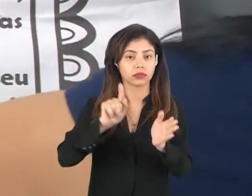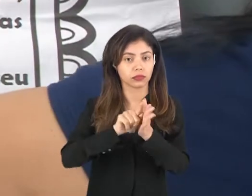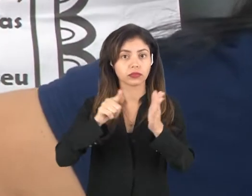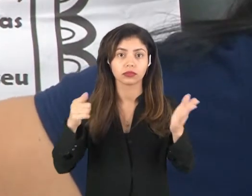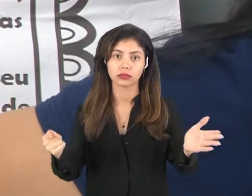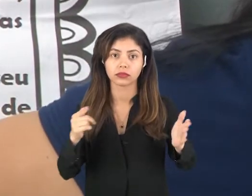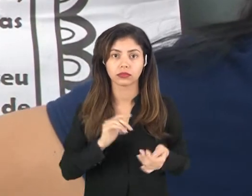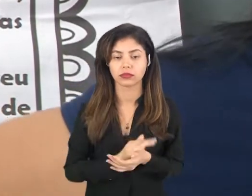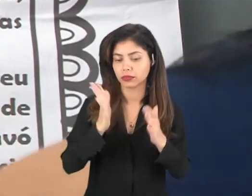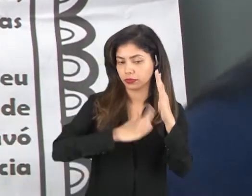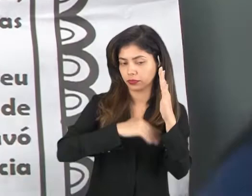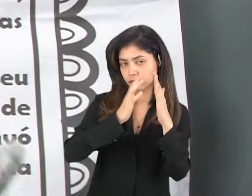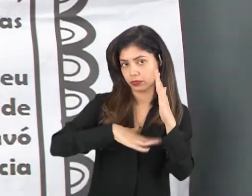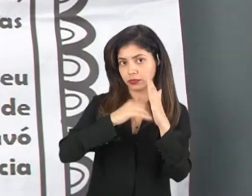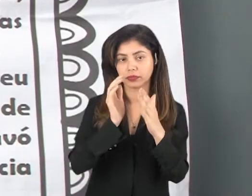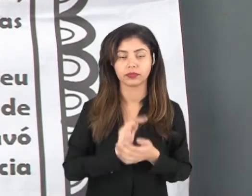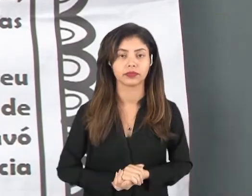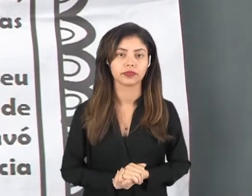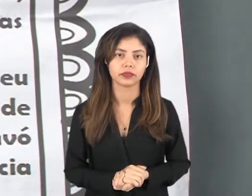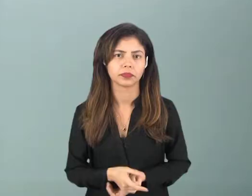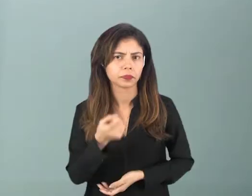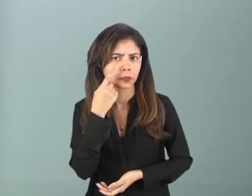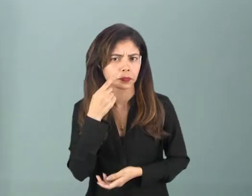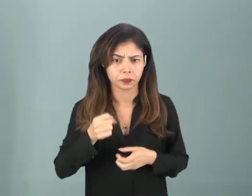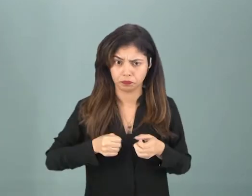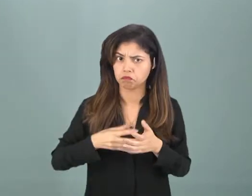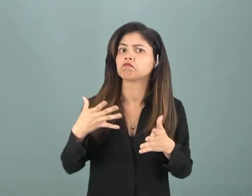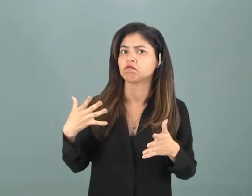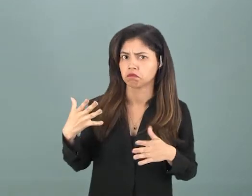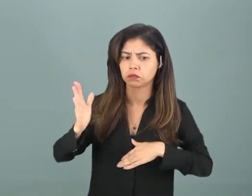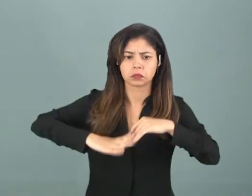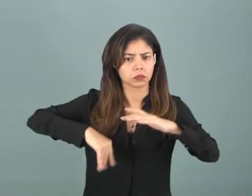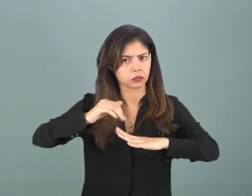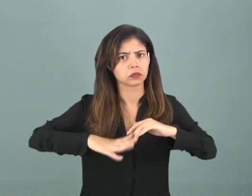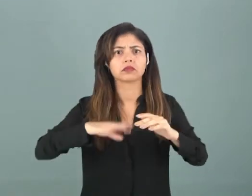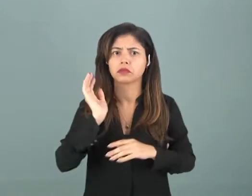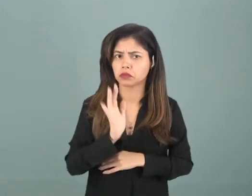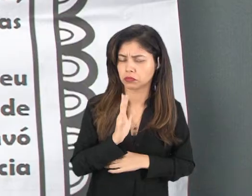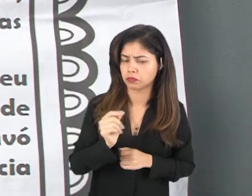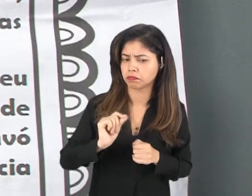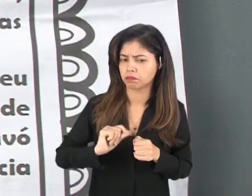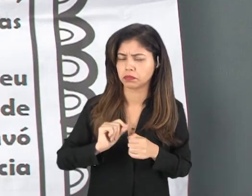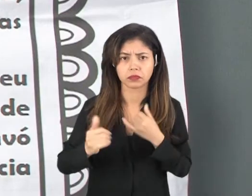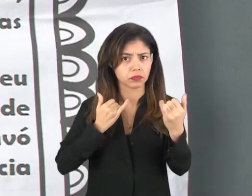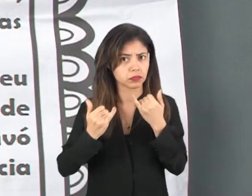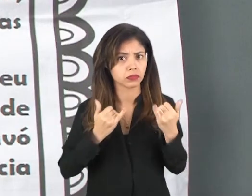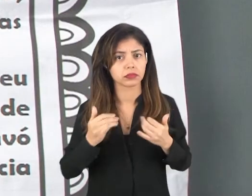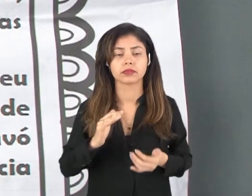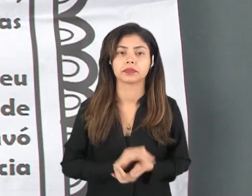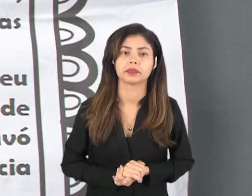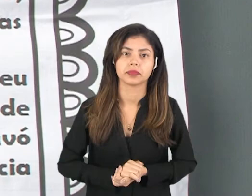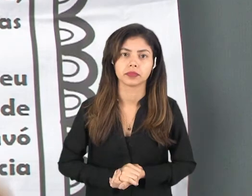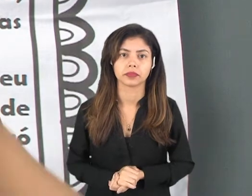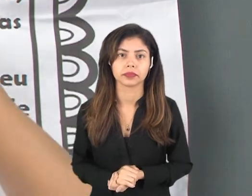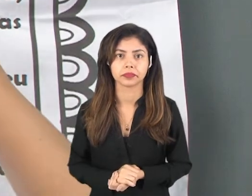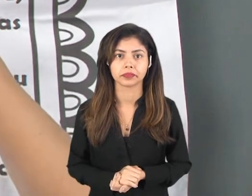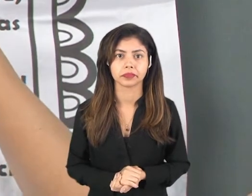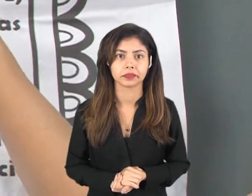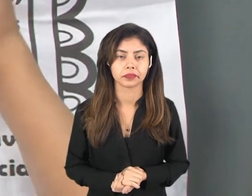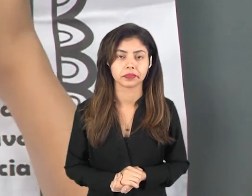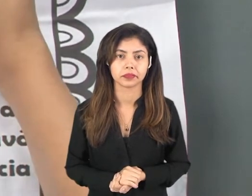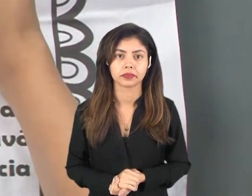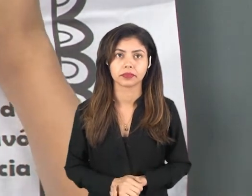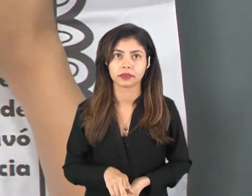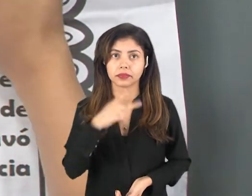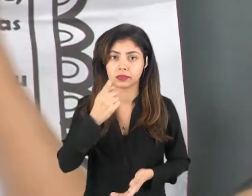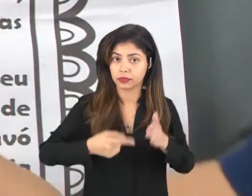jornalista e pintora. Olha só quantas profissões ela já exerceu aí, ó. Formação importante numa biografia também, ó. Fala